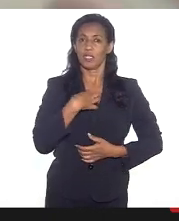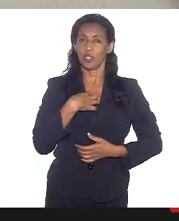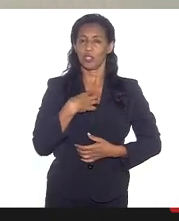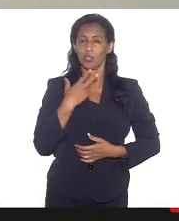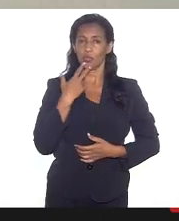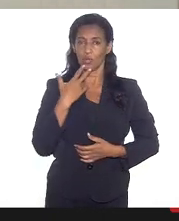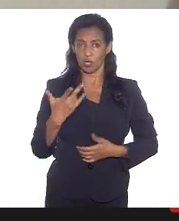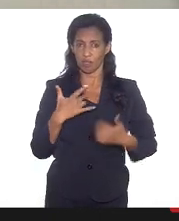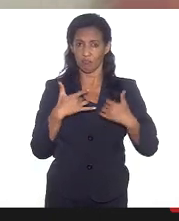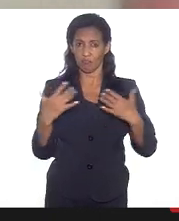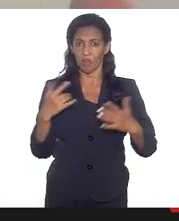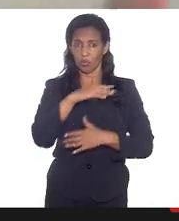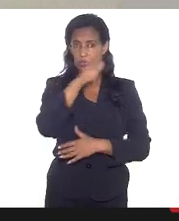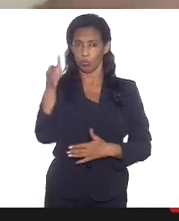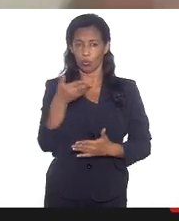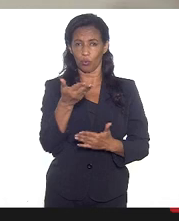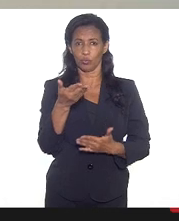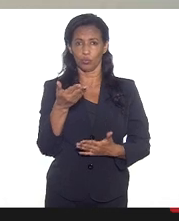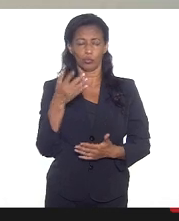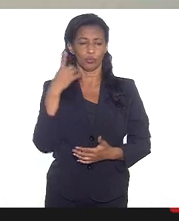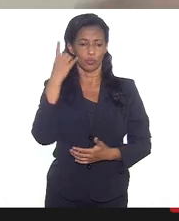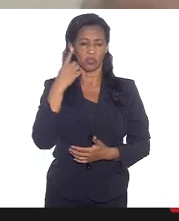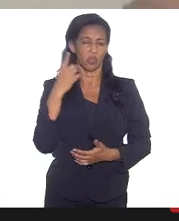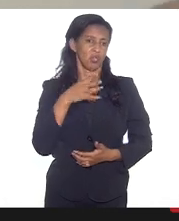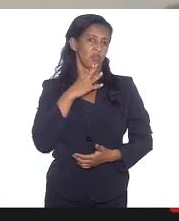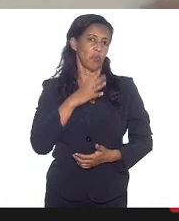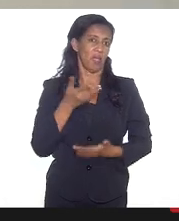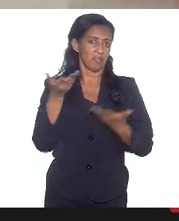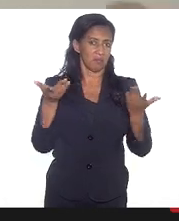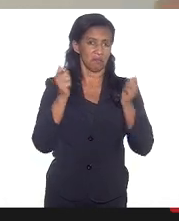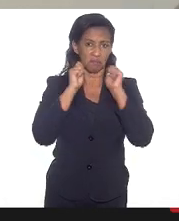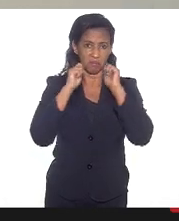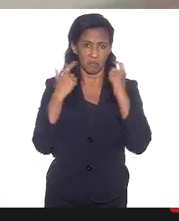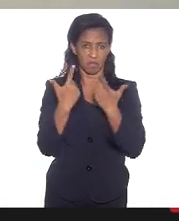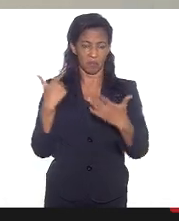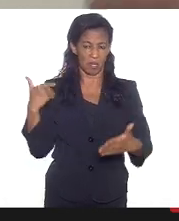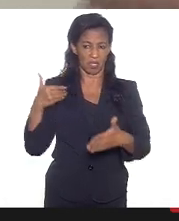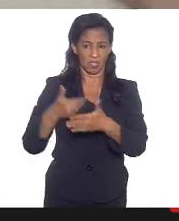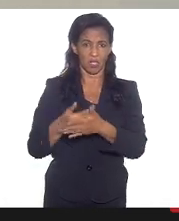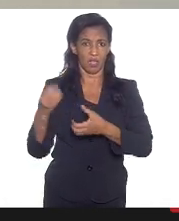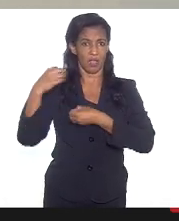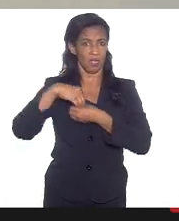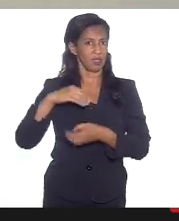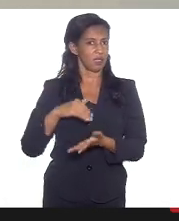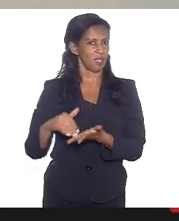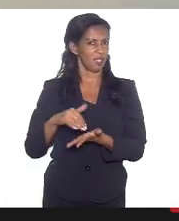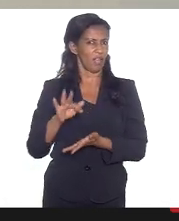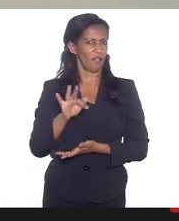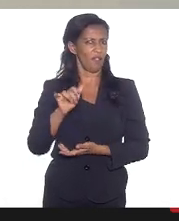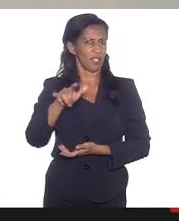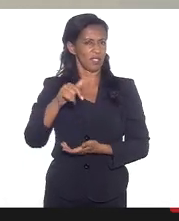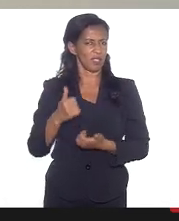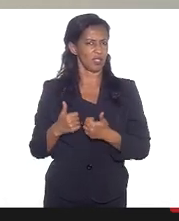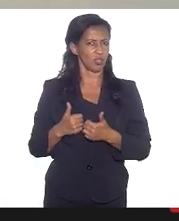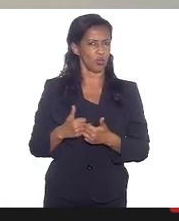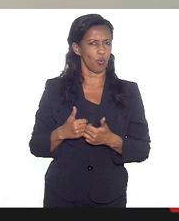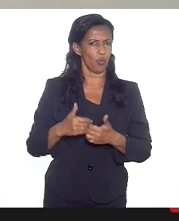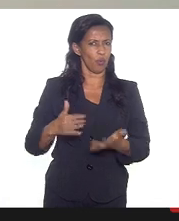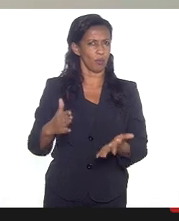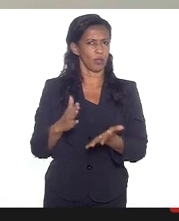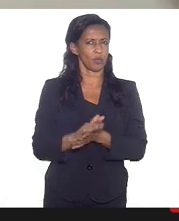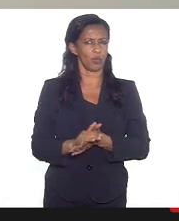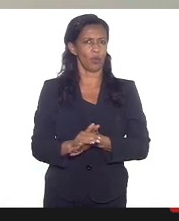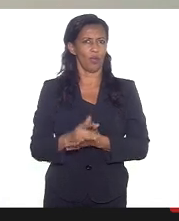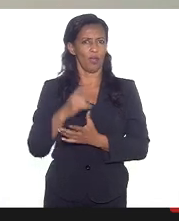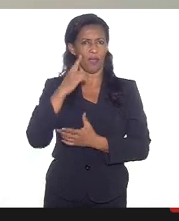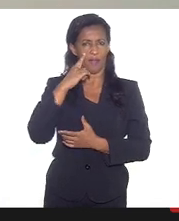de externar para os deputados, eu não sei se é do conhecimento da casa, mas, recentemente, dentro da Secretaria de Fazenda, a gente começou a